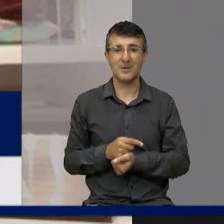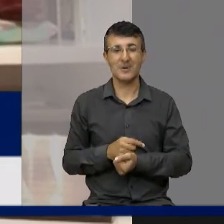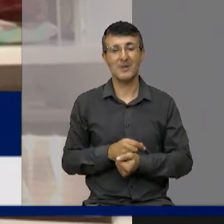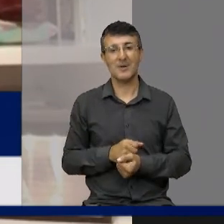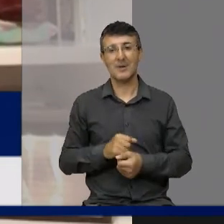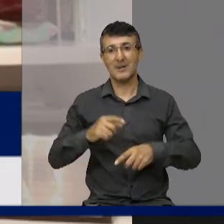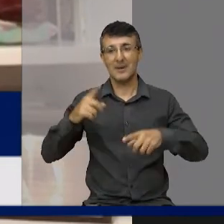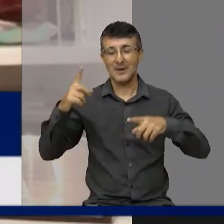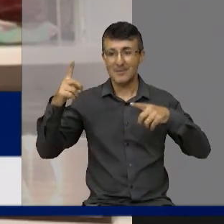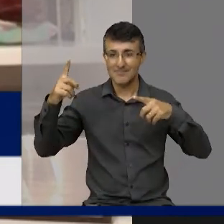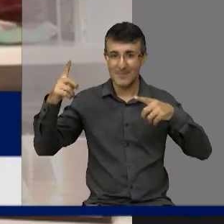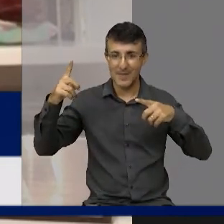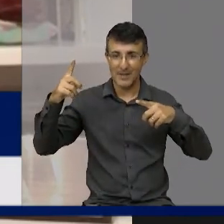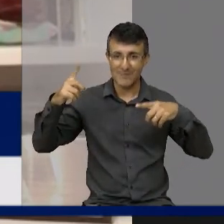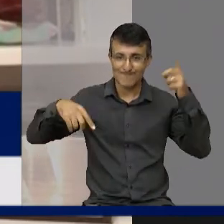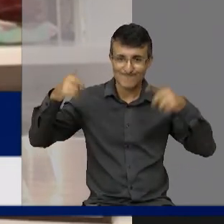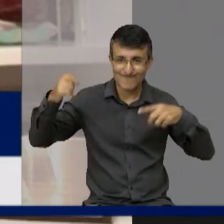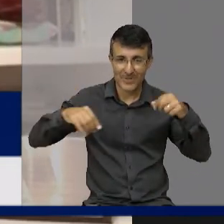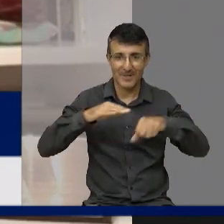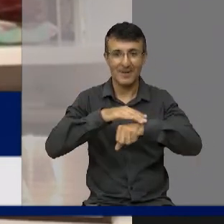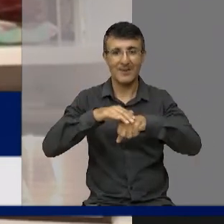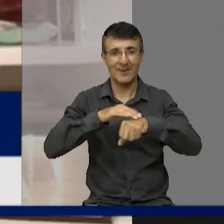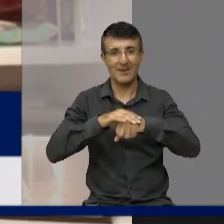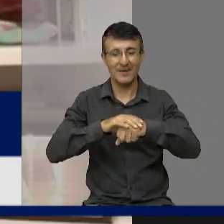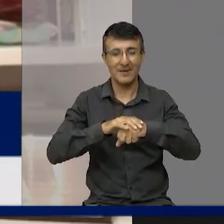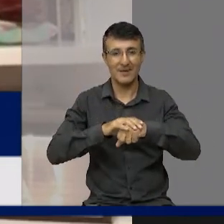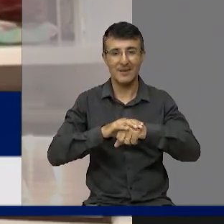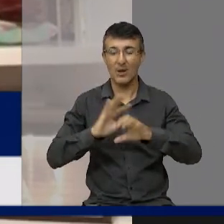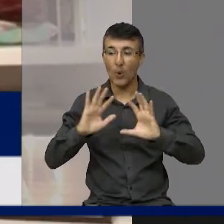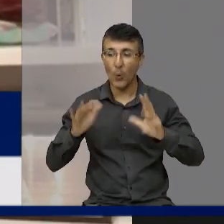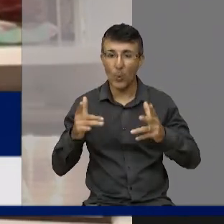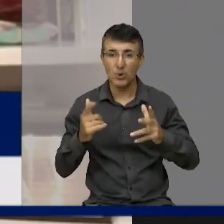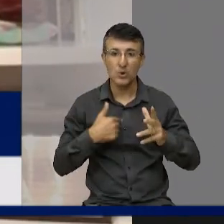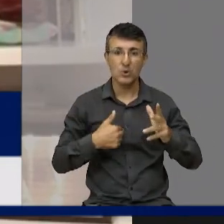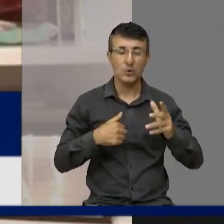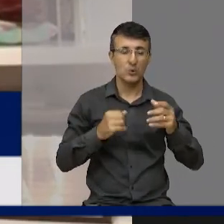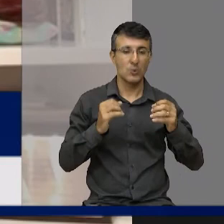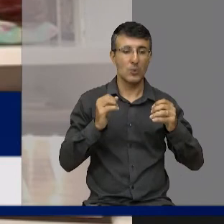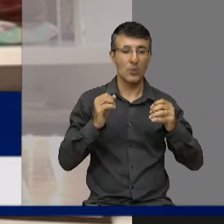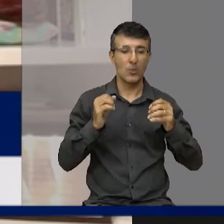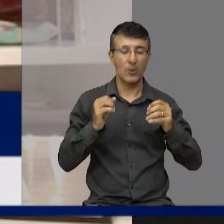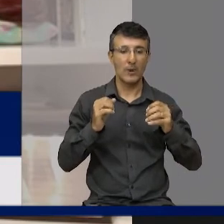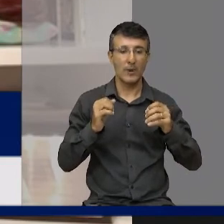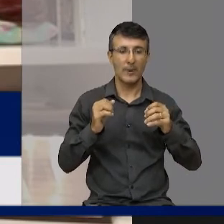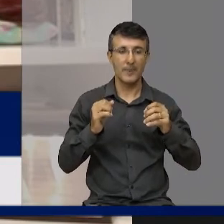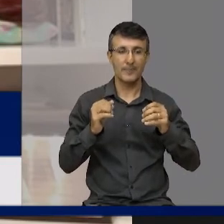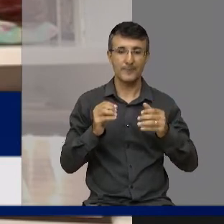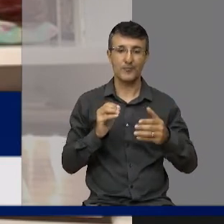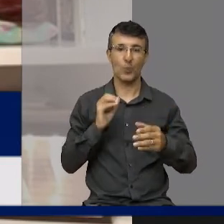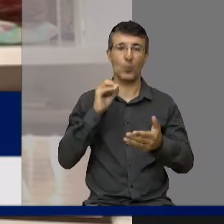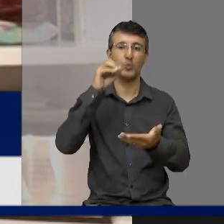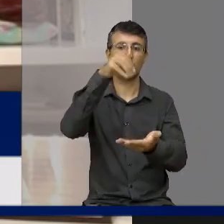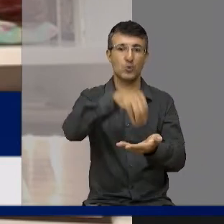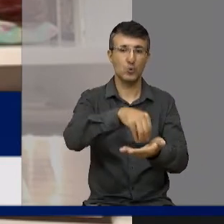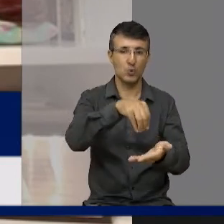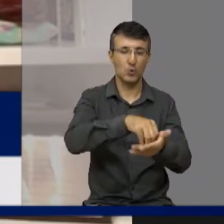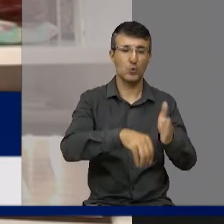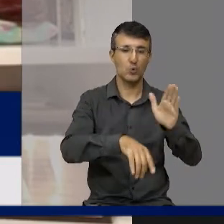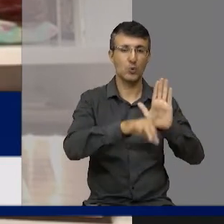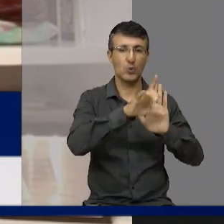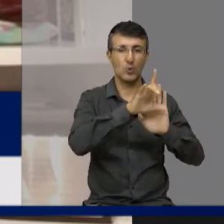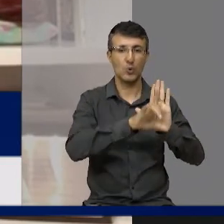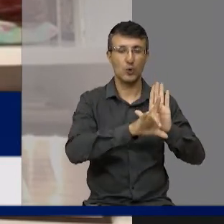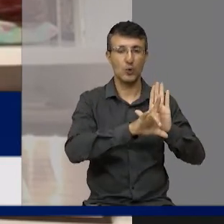políticos. Né? Quando a gente leva isso para dentro do legislativo, a gente ganha uma força, né, que a gente não